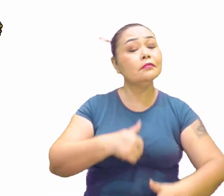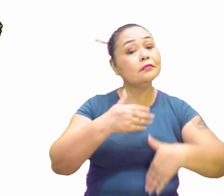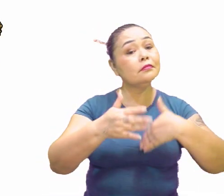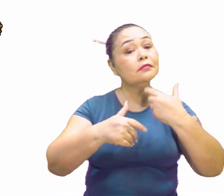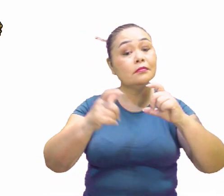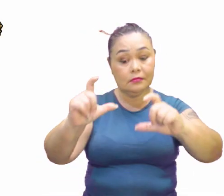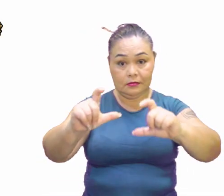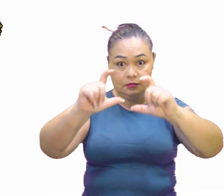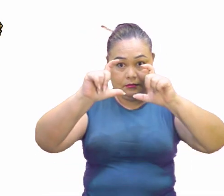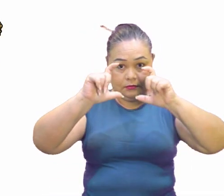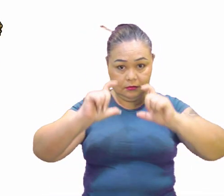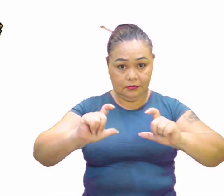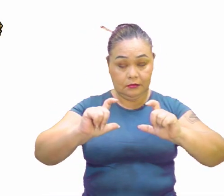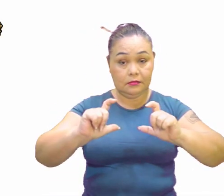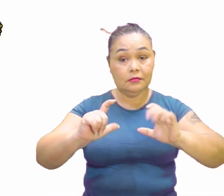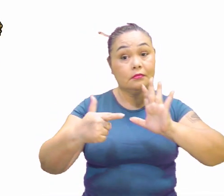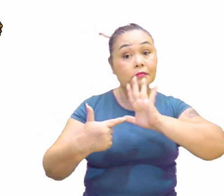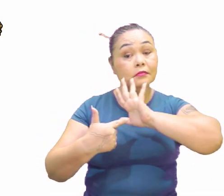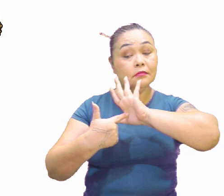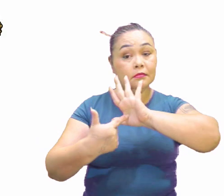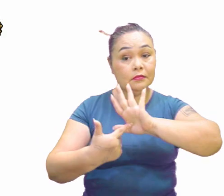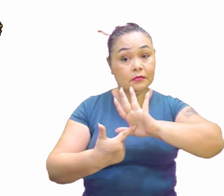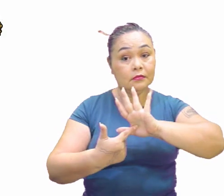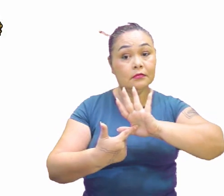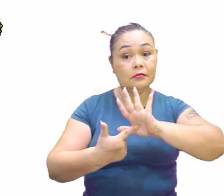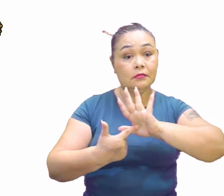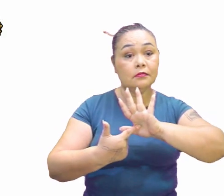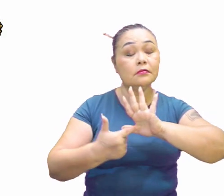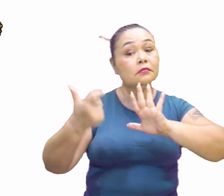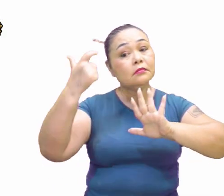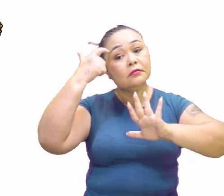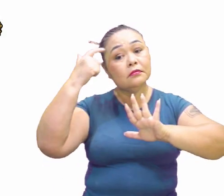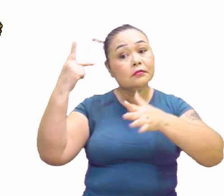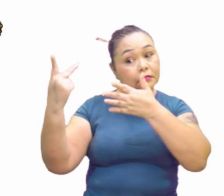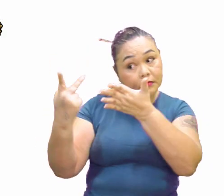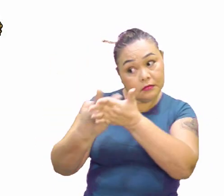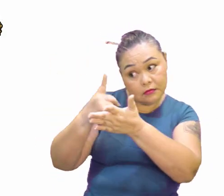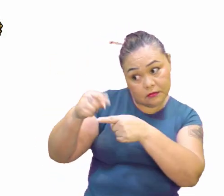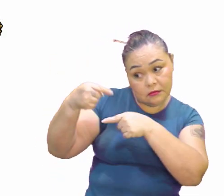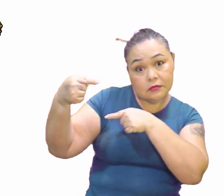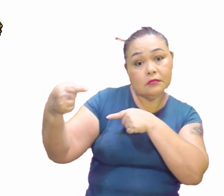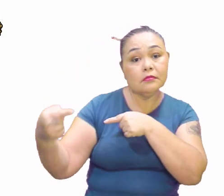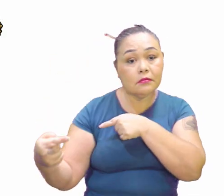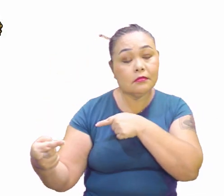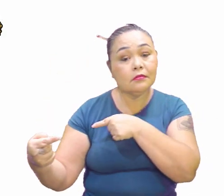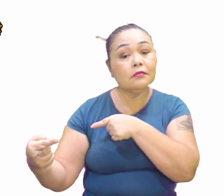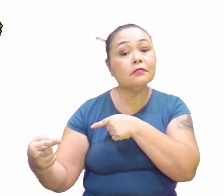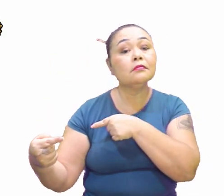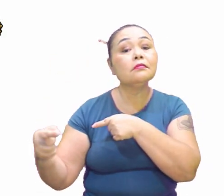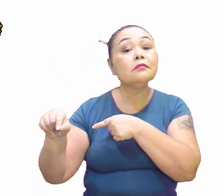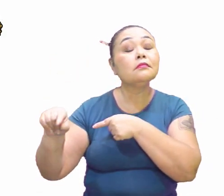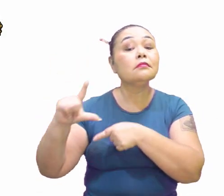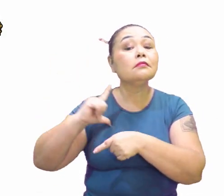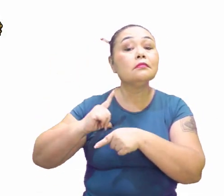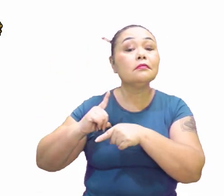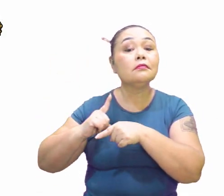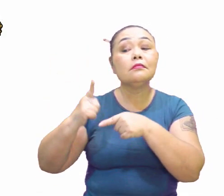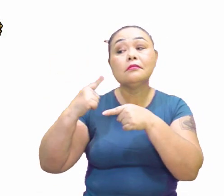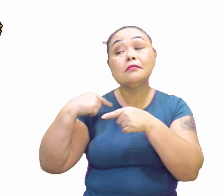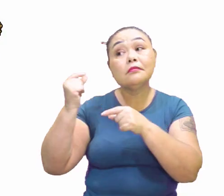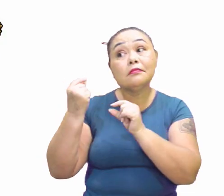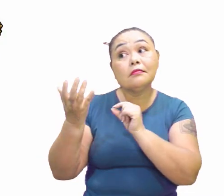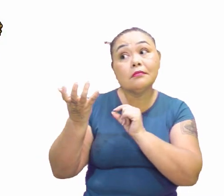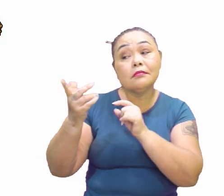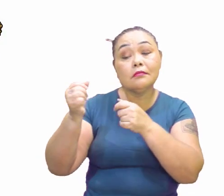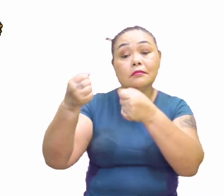O desenvolvimento do parágrafo por a apresentação de razões e consequências acontece quando se busca